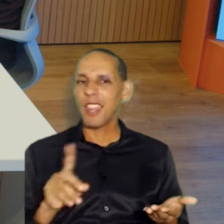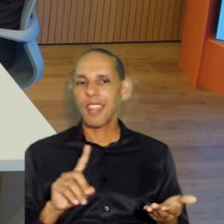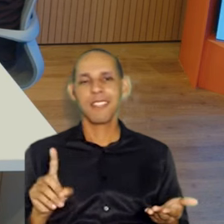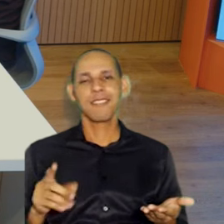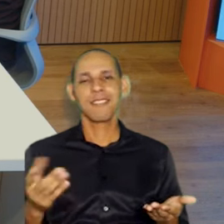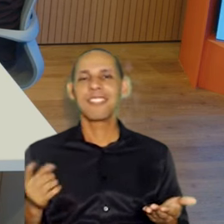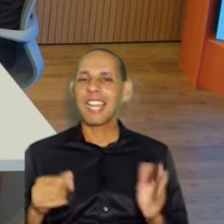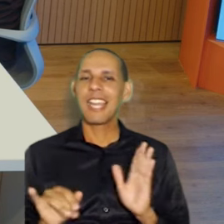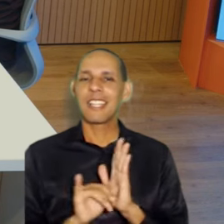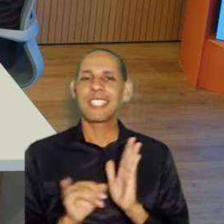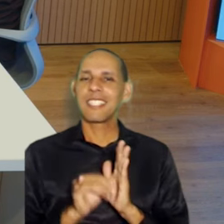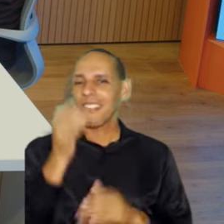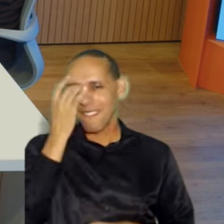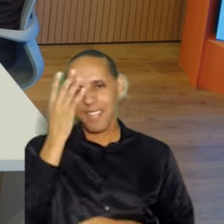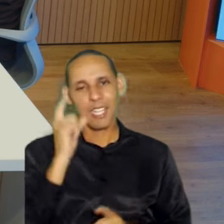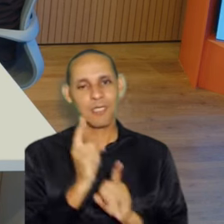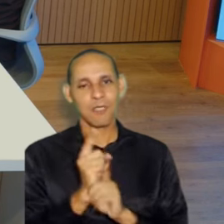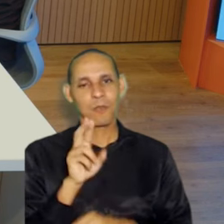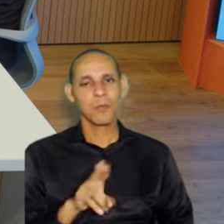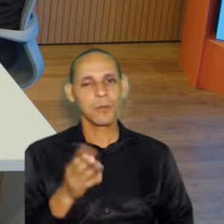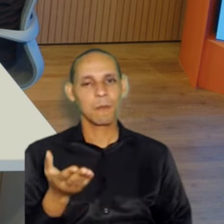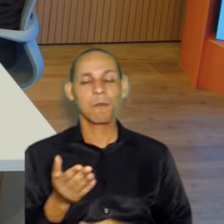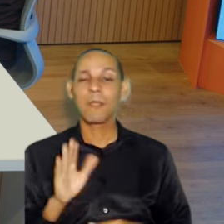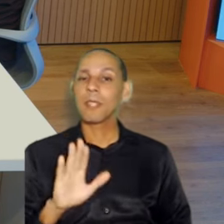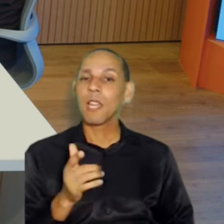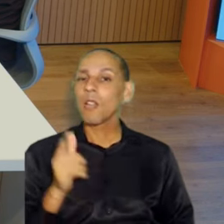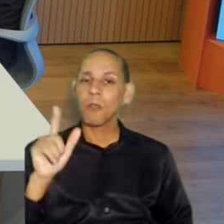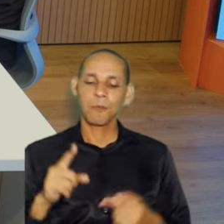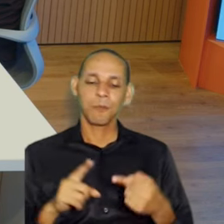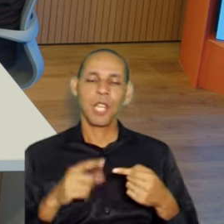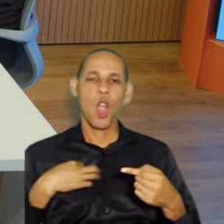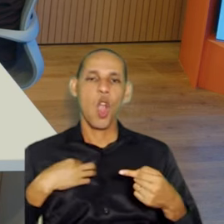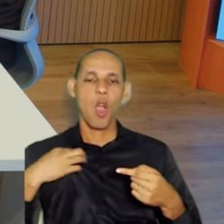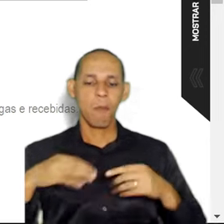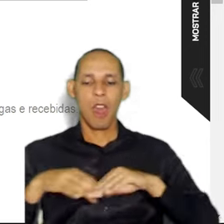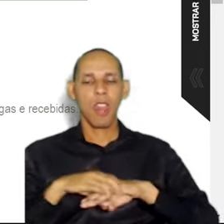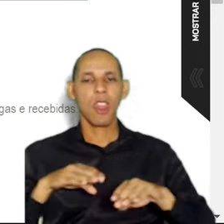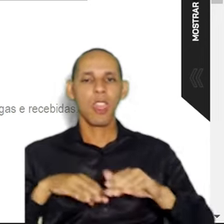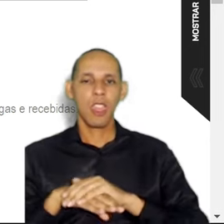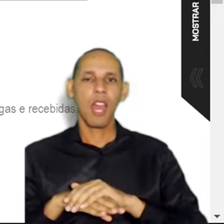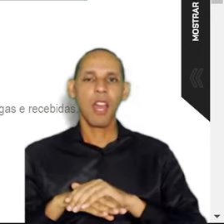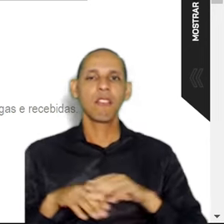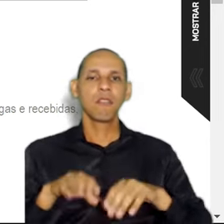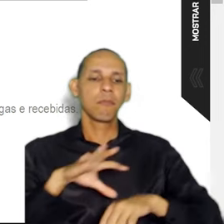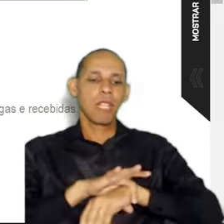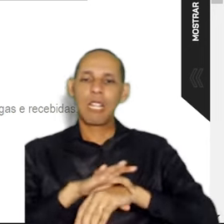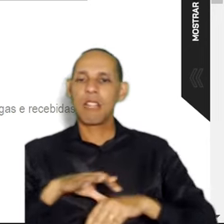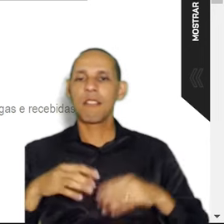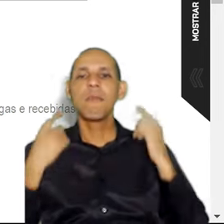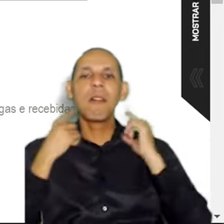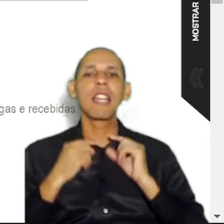esse aqui acho que é o item mais fácil de ser utilizado mas tem ó roupas calçados e acessórios perfumarias